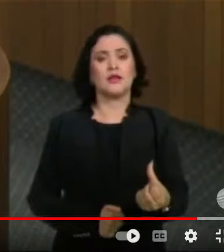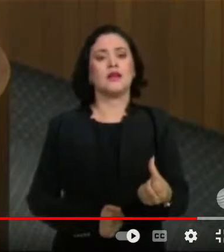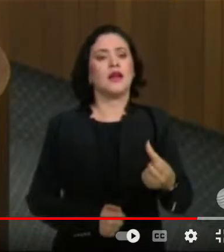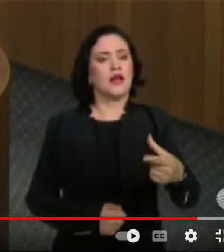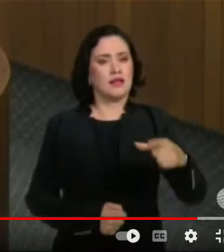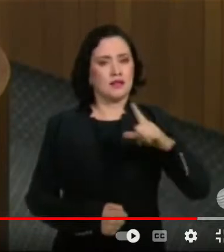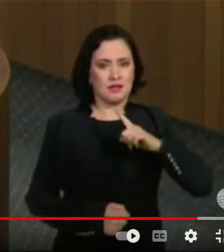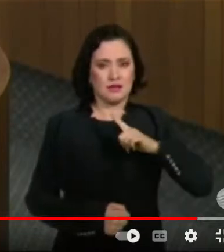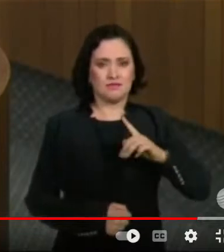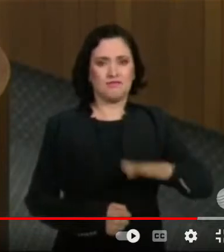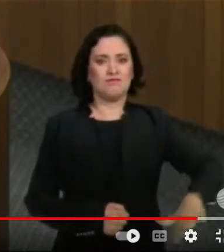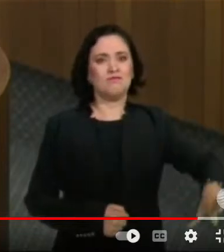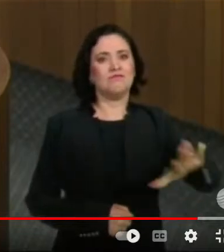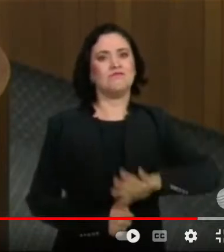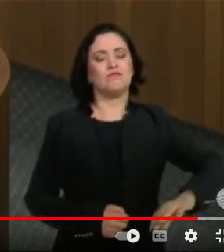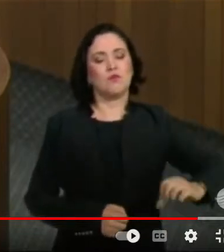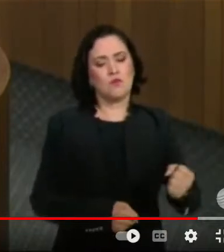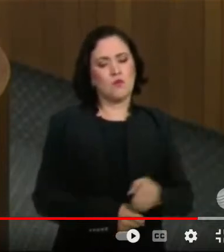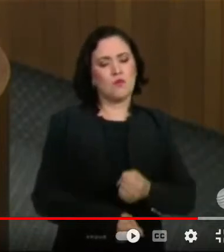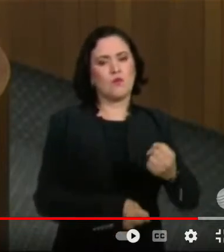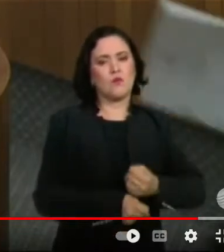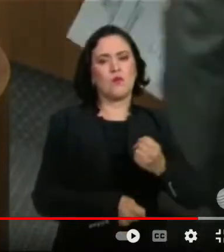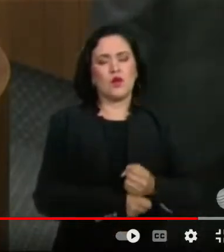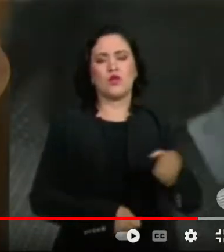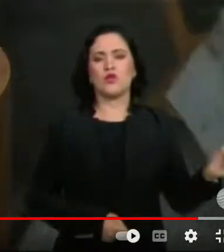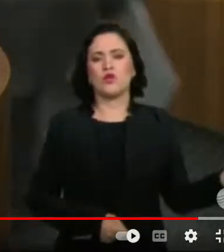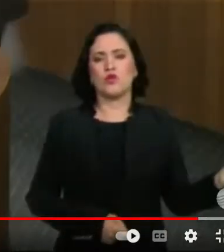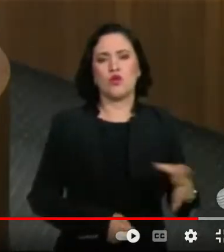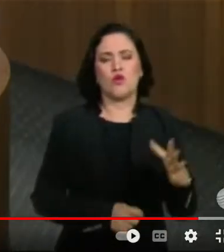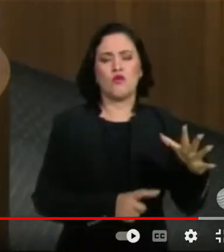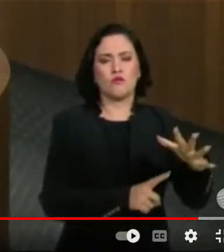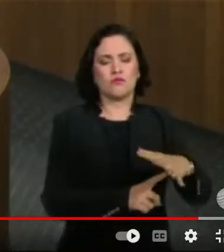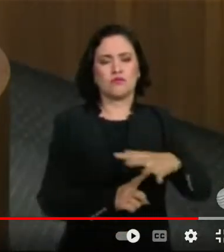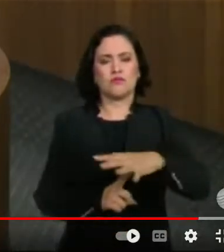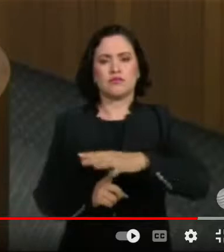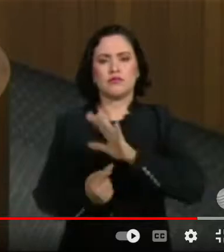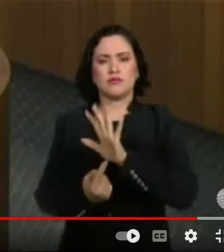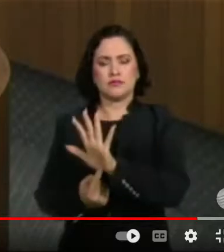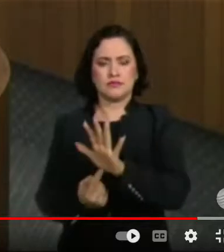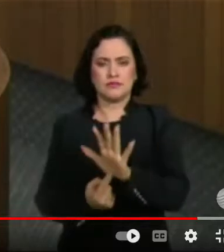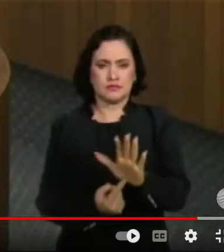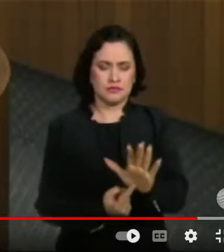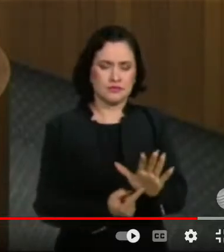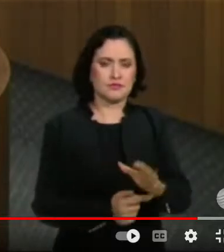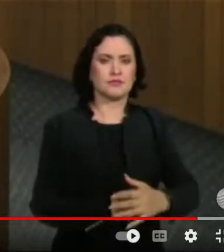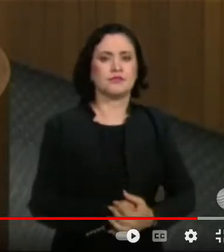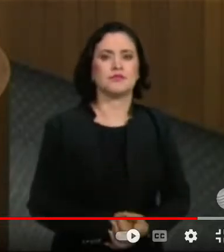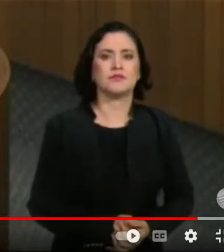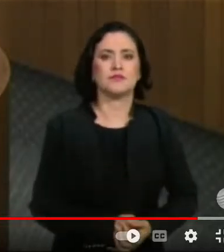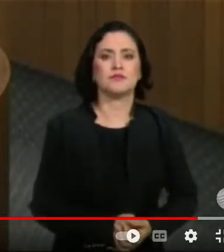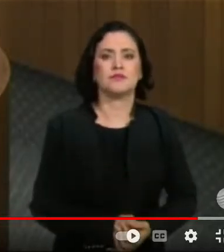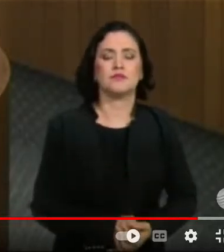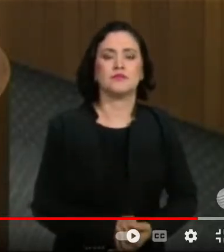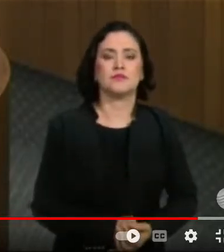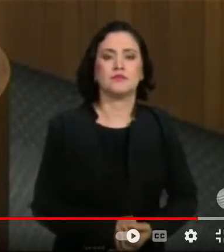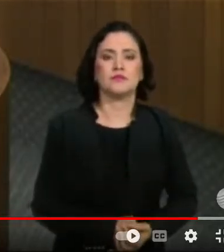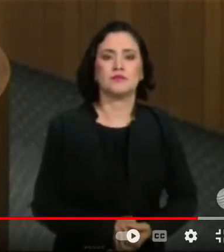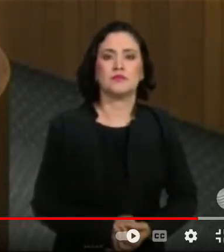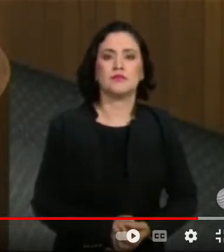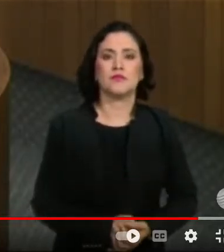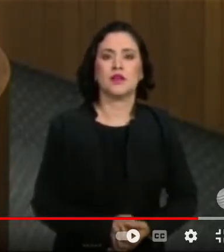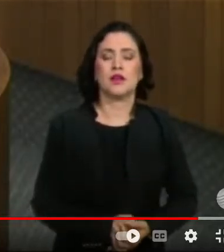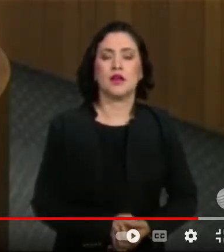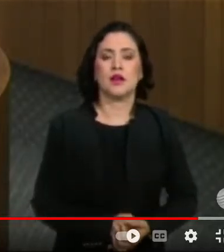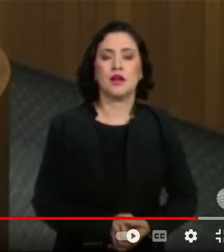o novo parque de exposição. Então, a gente fica feliz porque é o clamor, não apenas do Sindicato Rural, mas